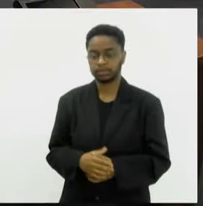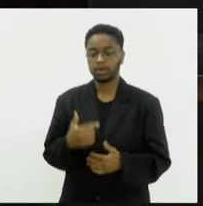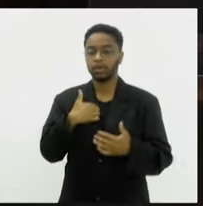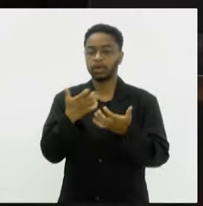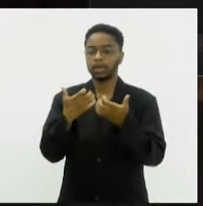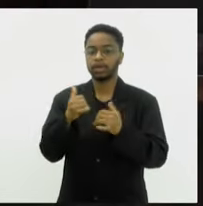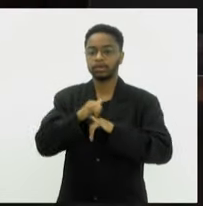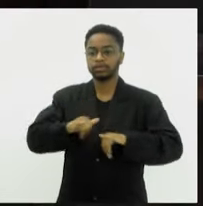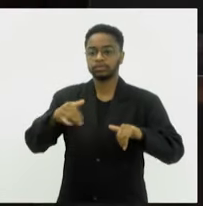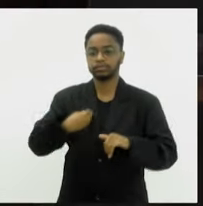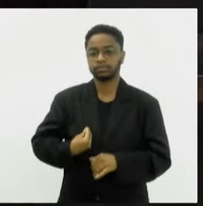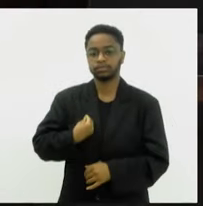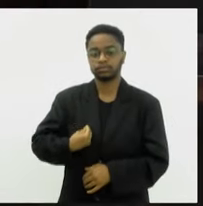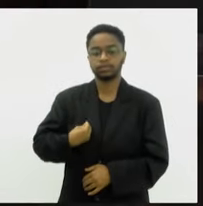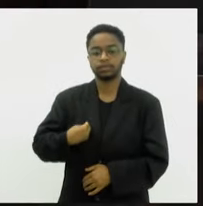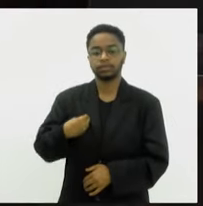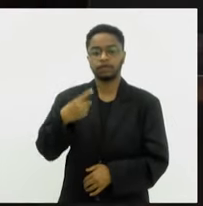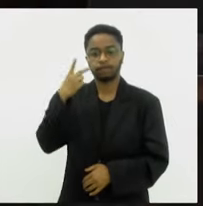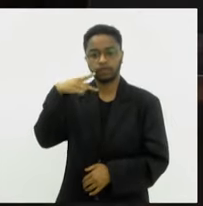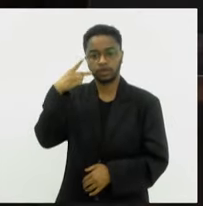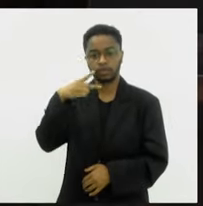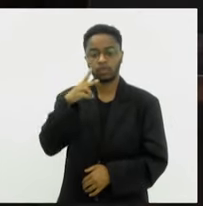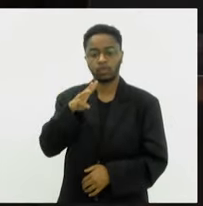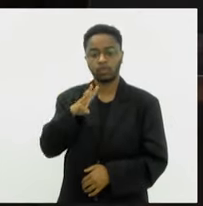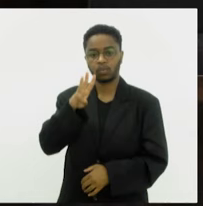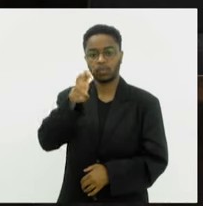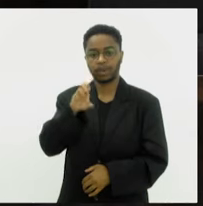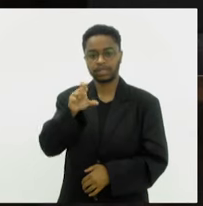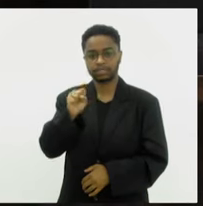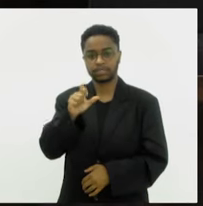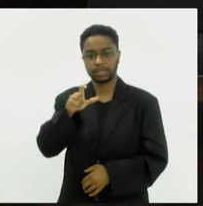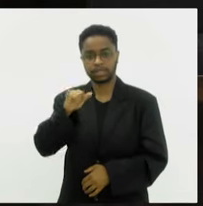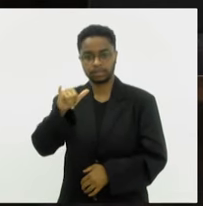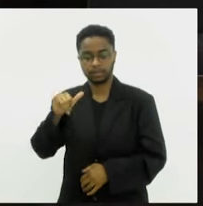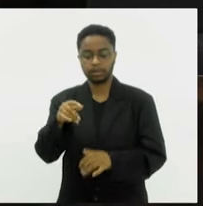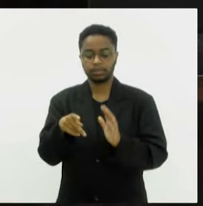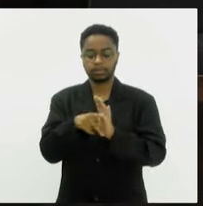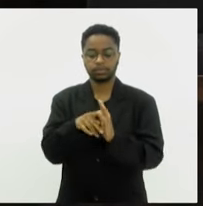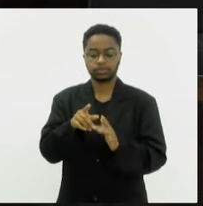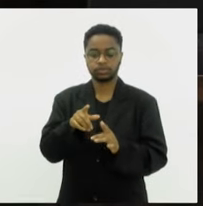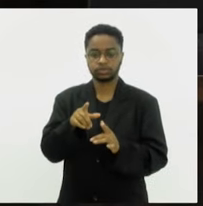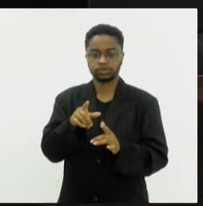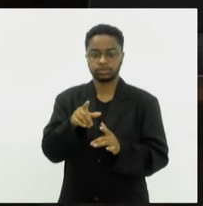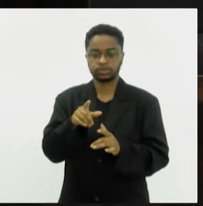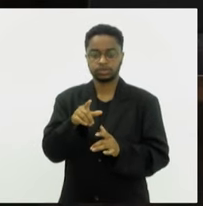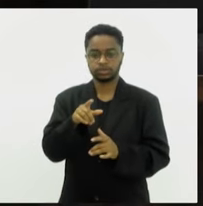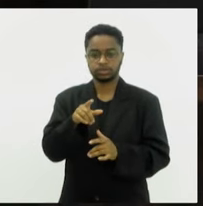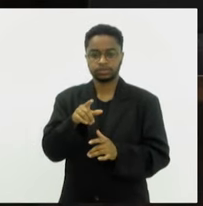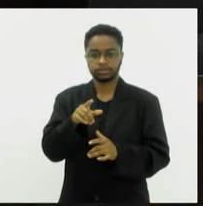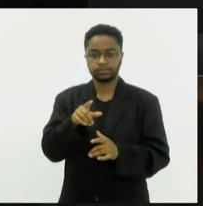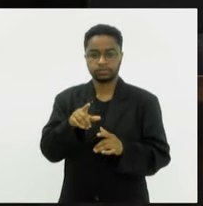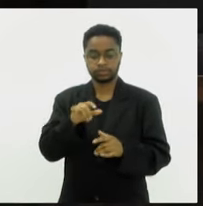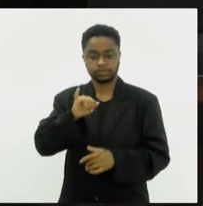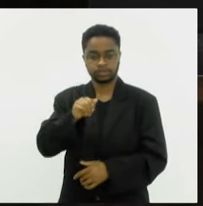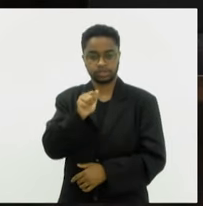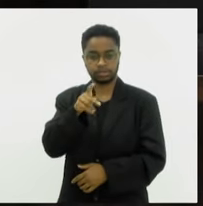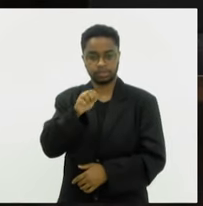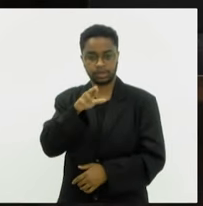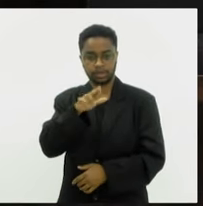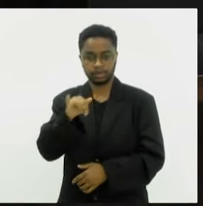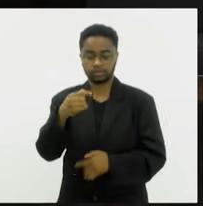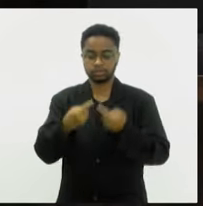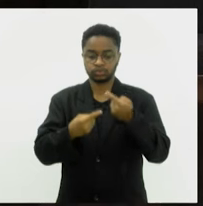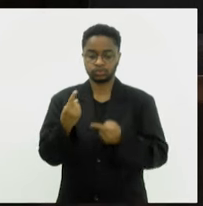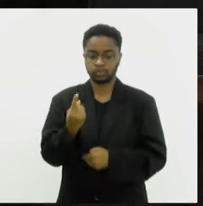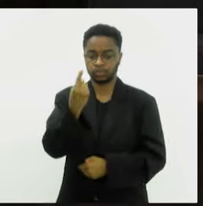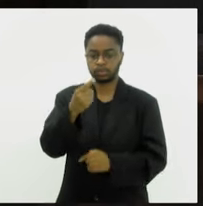a presença do vereador de Japeri, Wesley George, que está aqui conosco. Em regime de urgência, em discussão única, projeto de